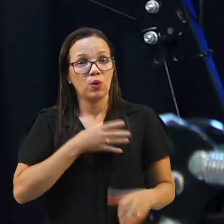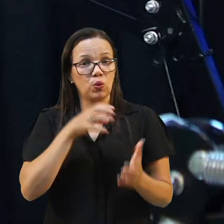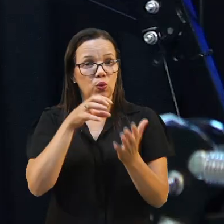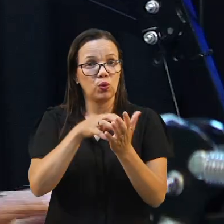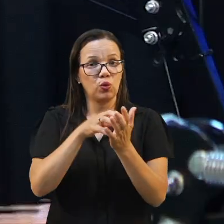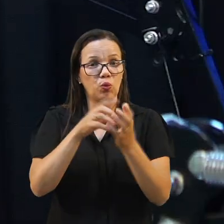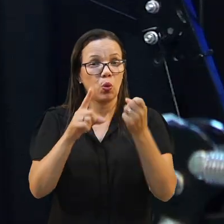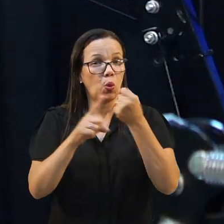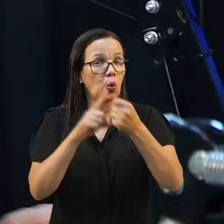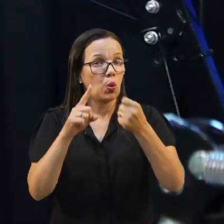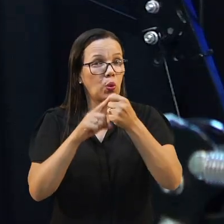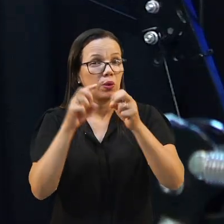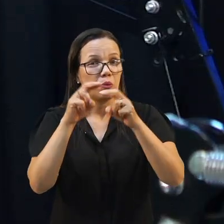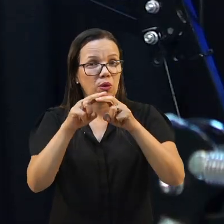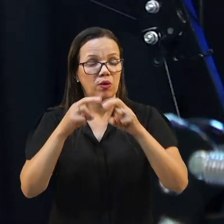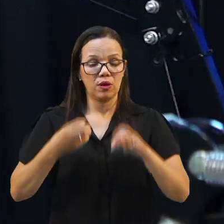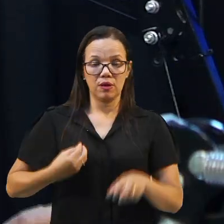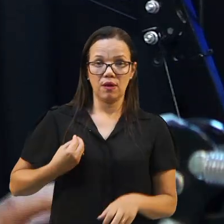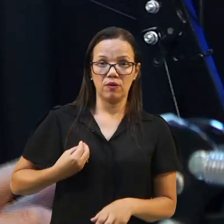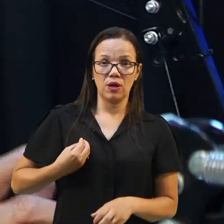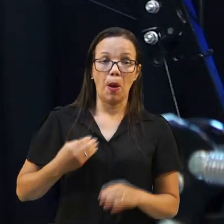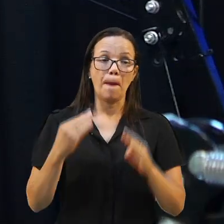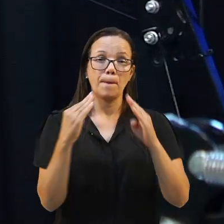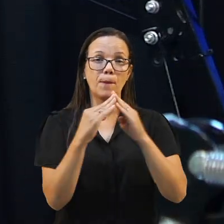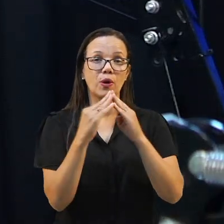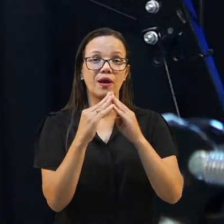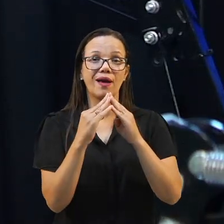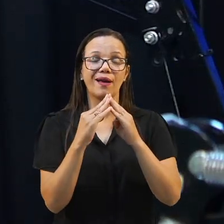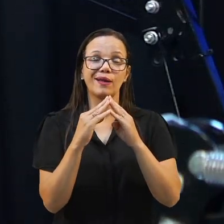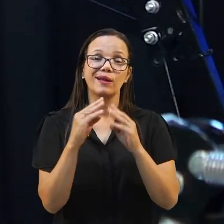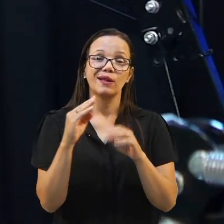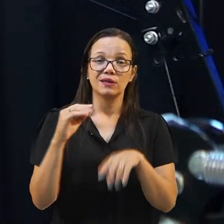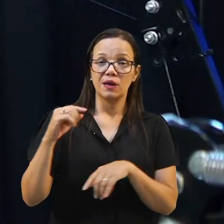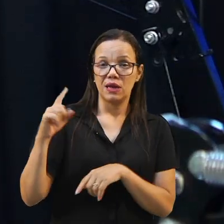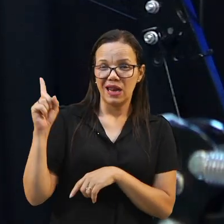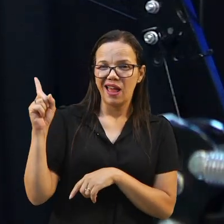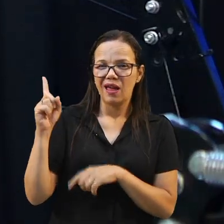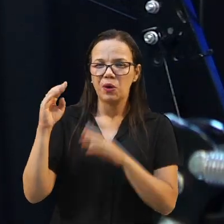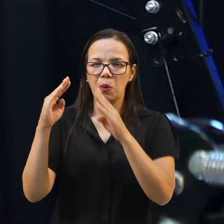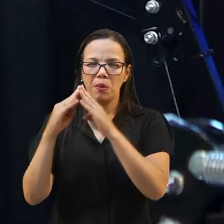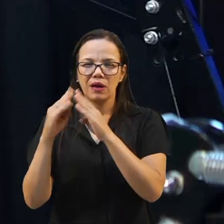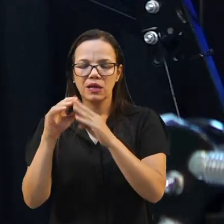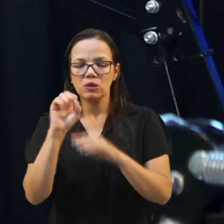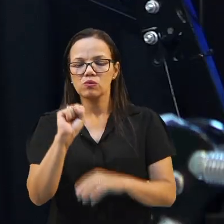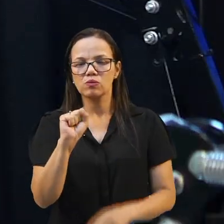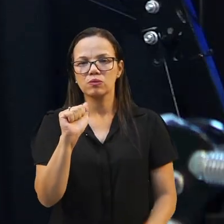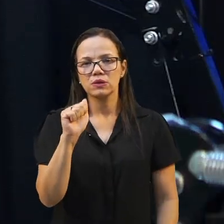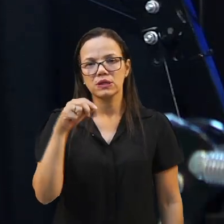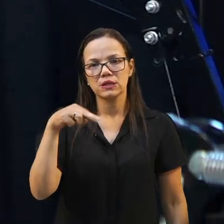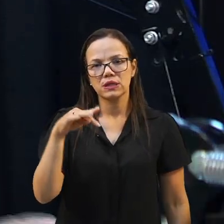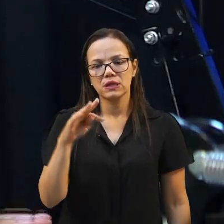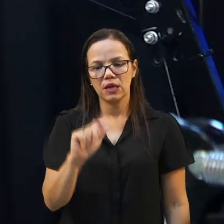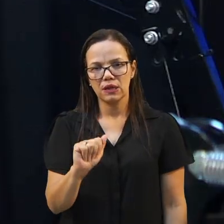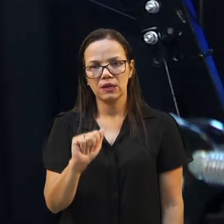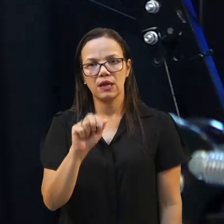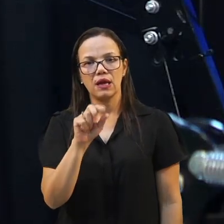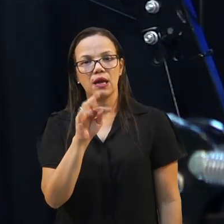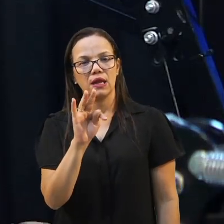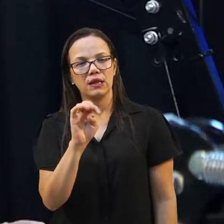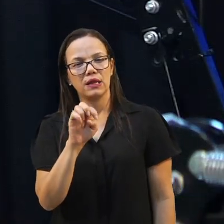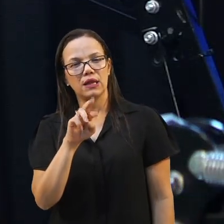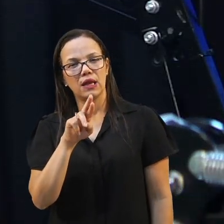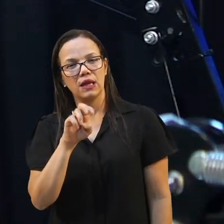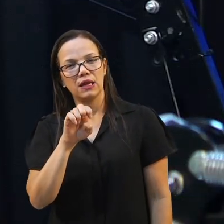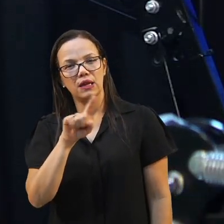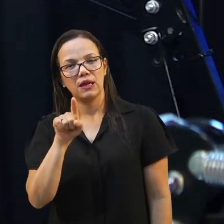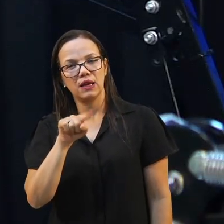Vida, morar em uma casa no Santa Teresa, uma casa de fundo. E nessa casa